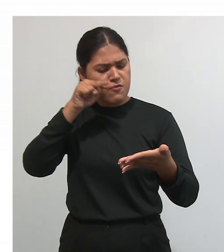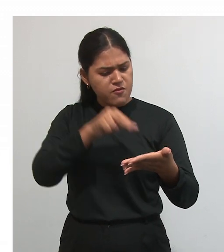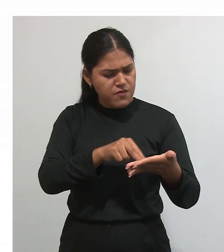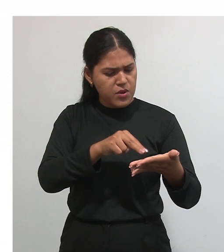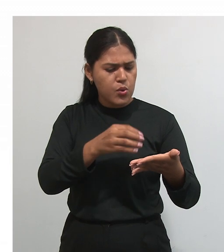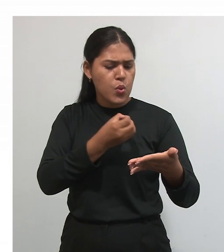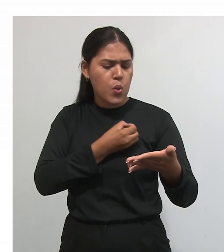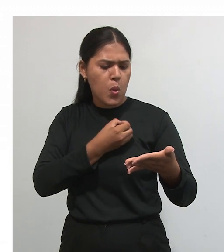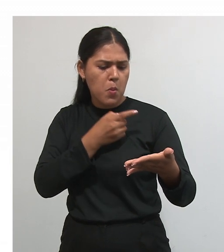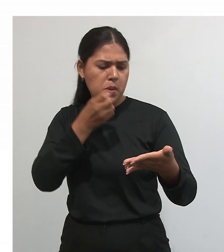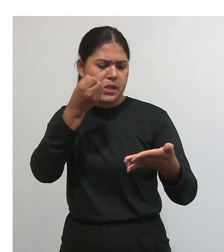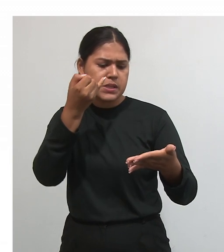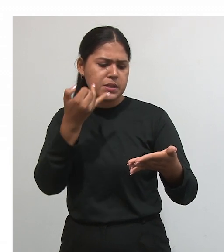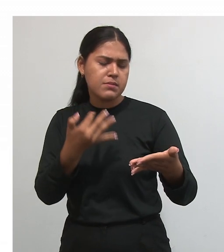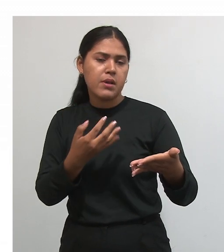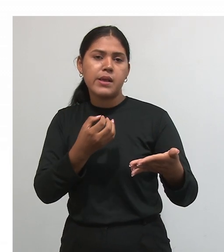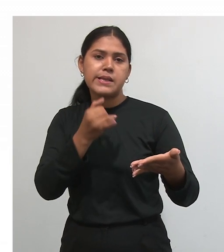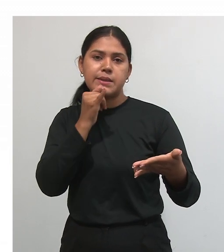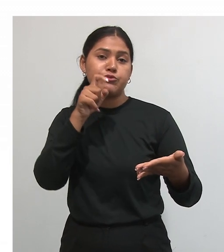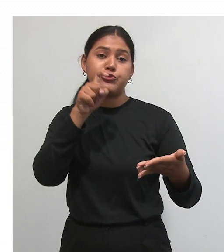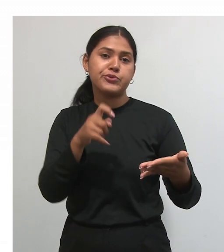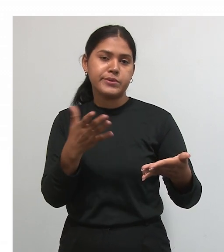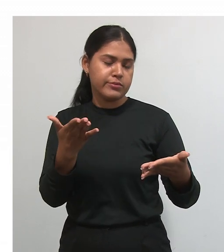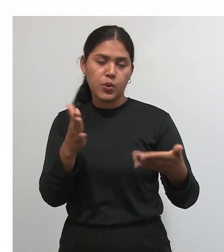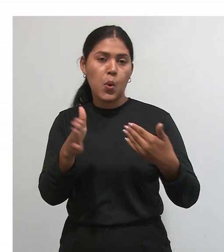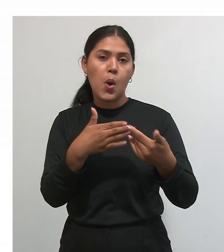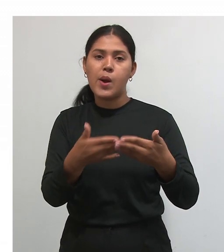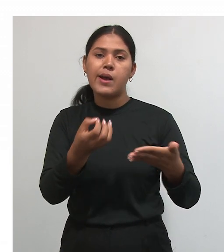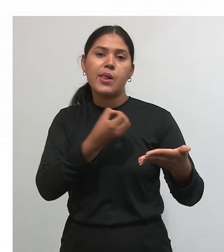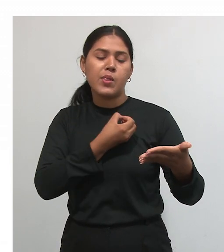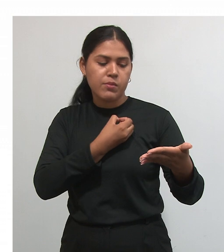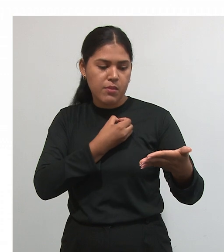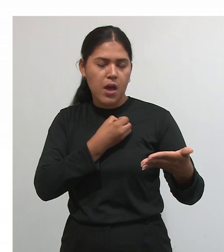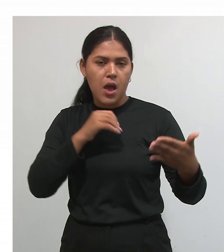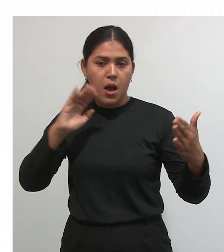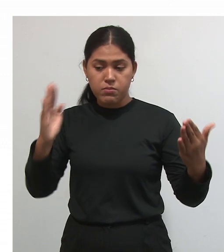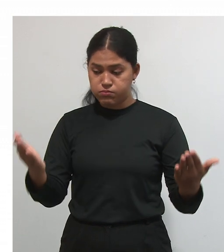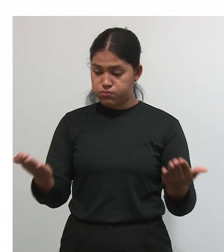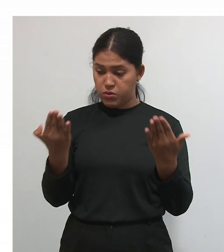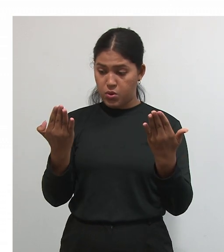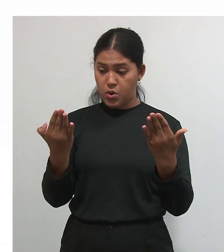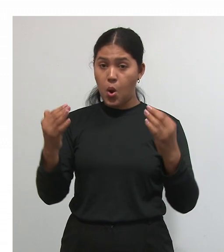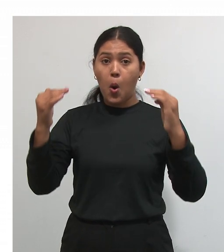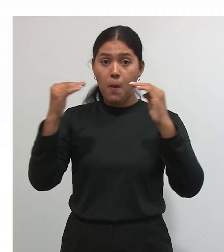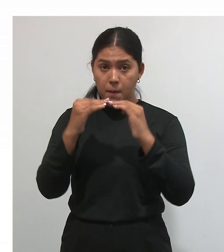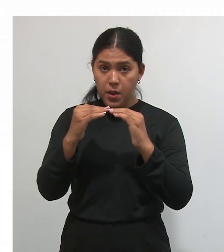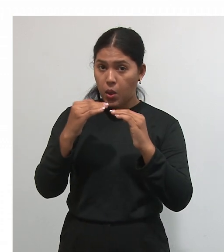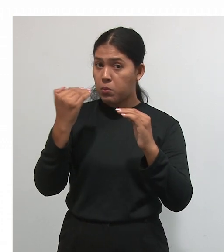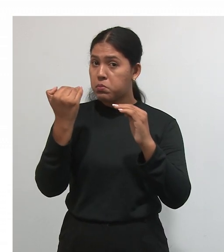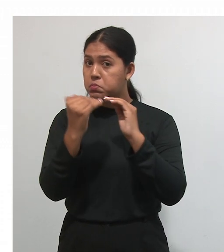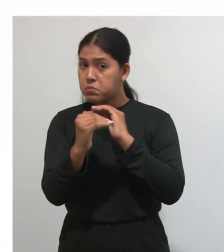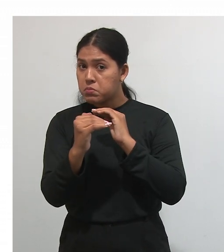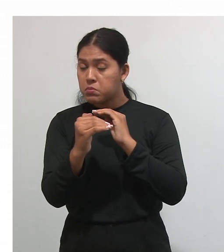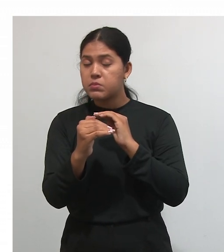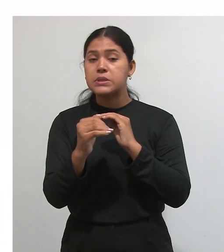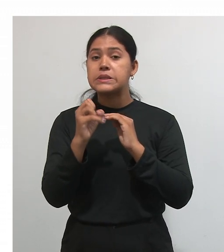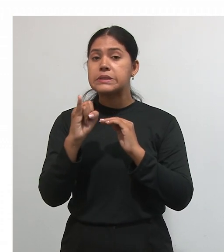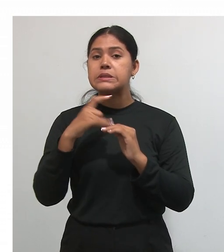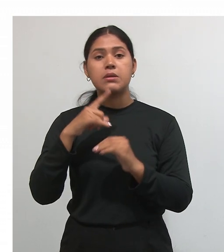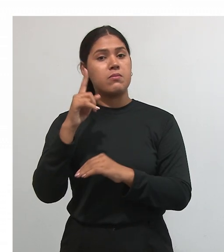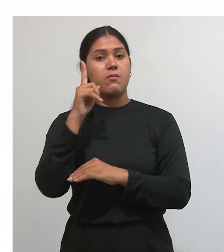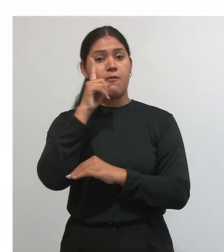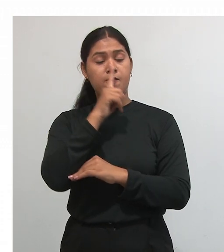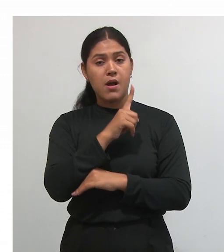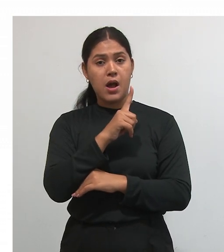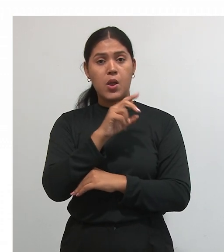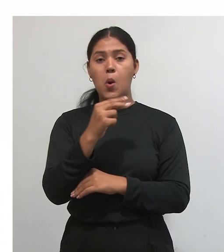que o número dele, do tombamento, é X. Então, ele vai fazer esse confronto, tá? Para verificar se não tem nenhum erro ali,